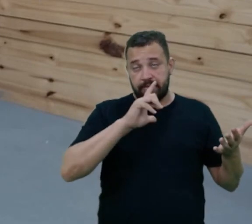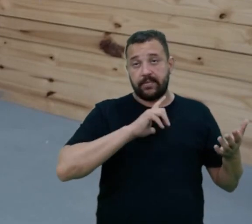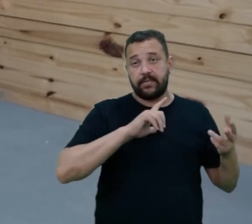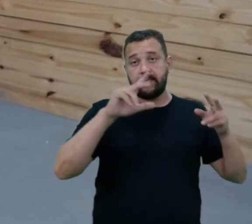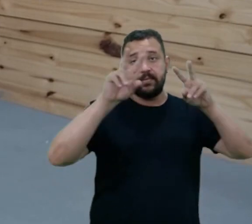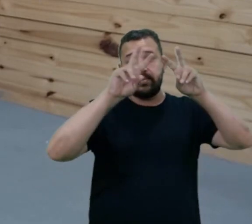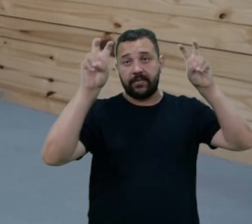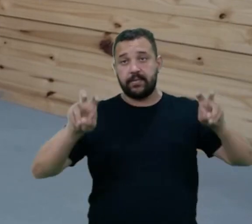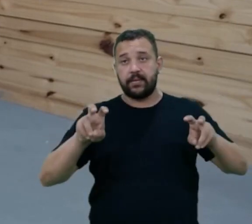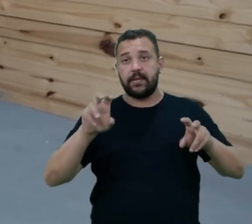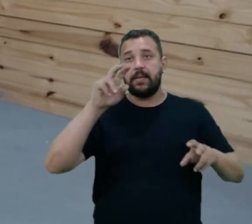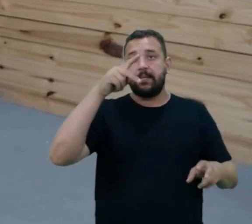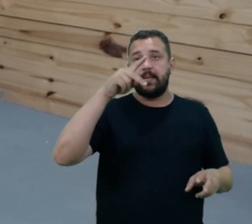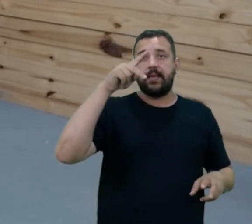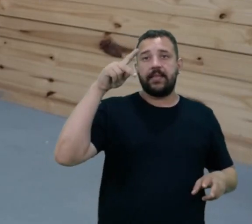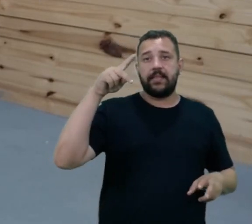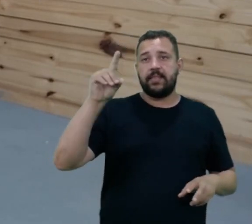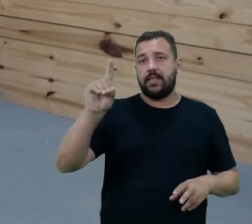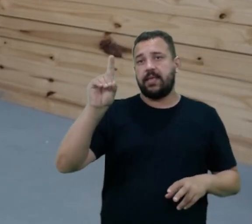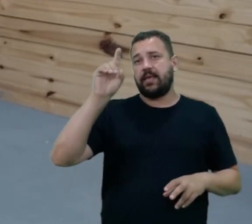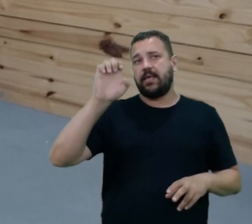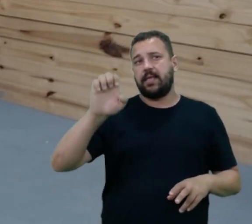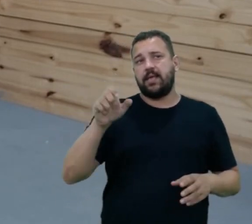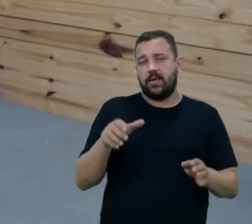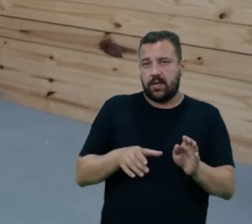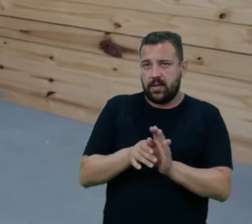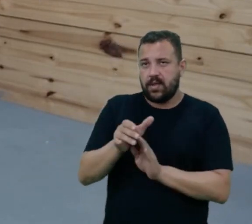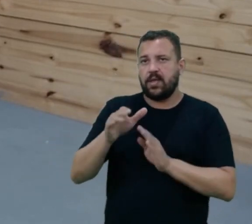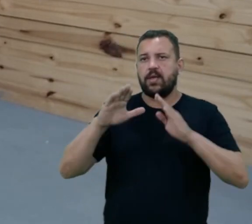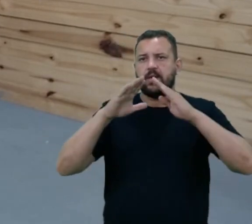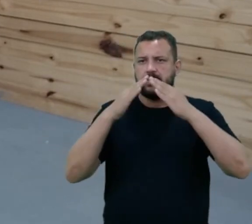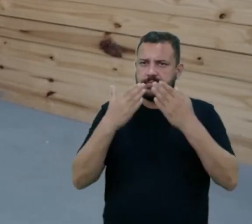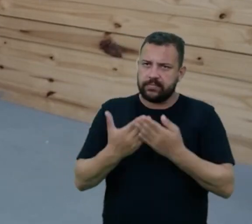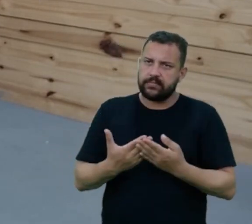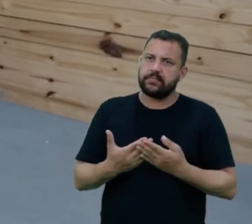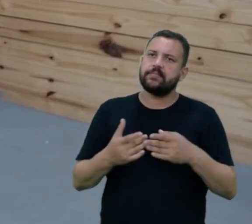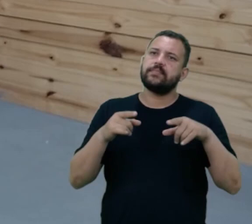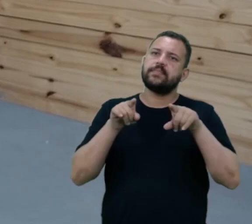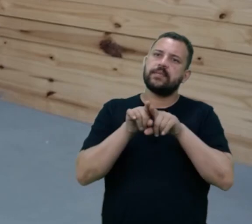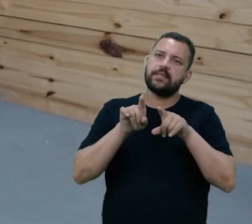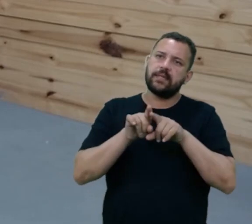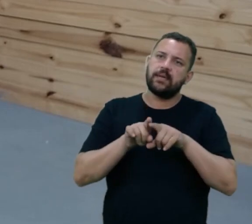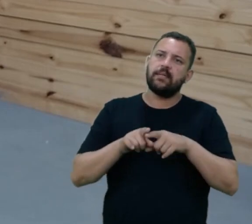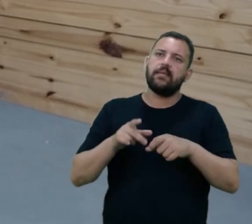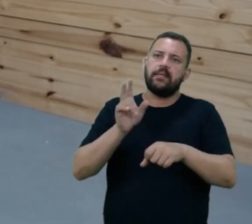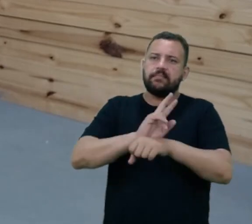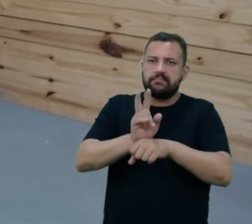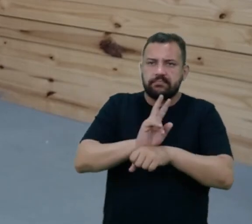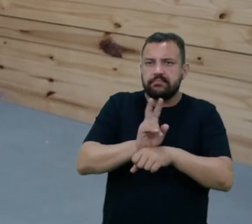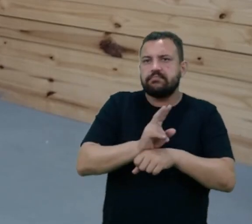sobre o PDDE, o Conselho Escolar e a conservação do patrimônio.